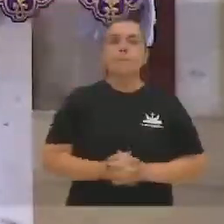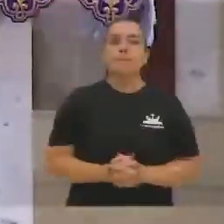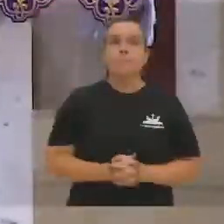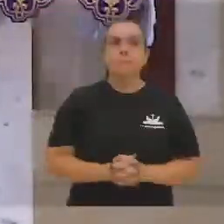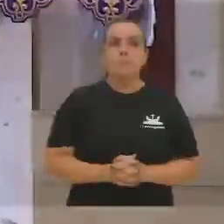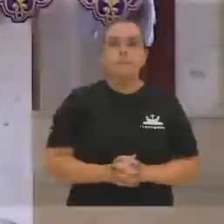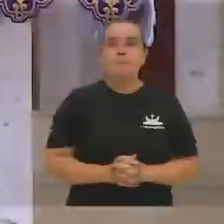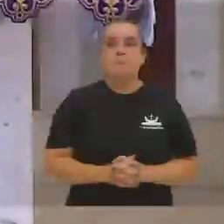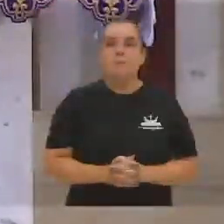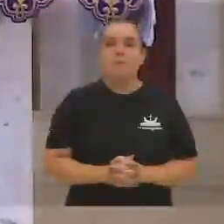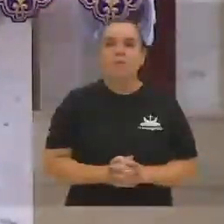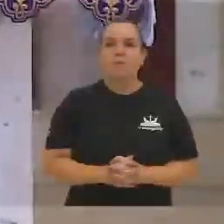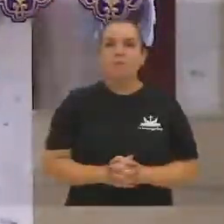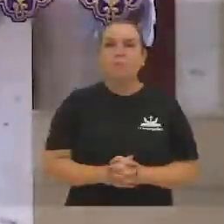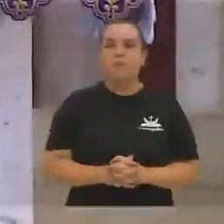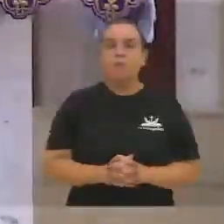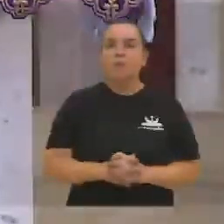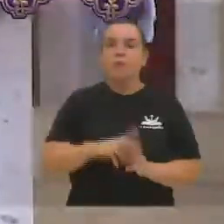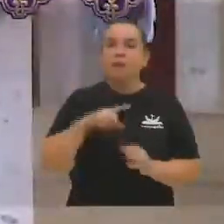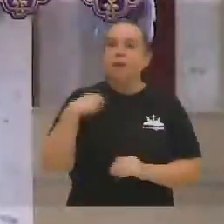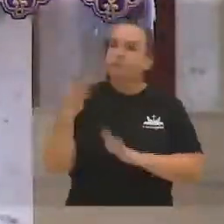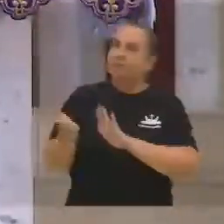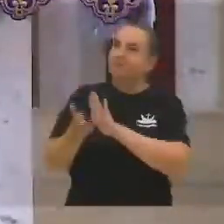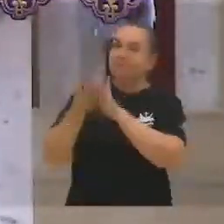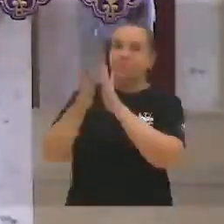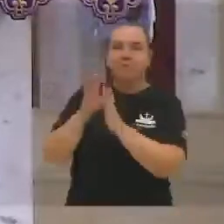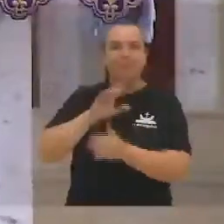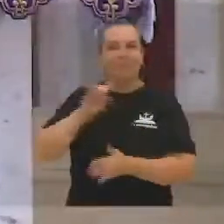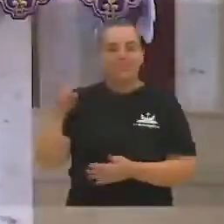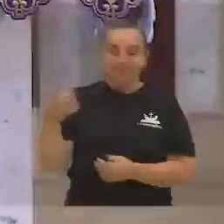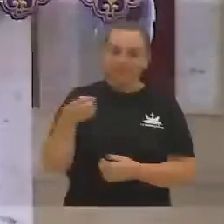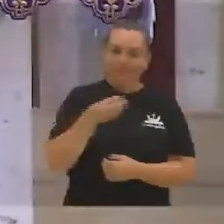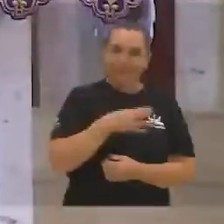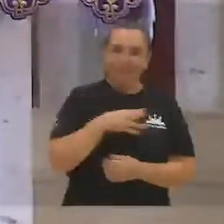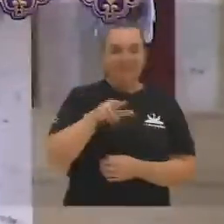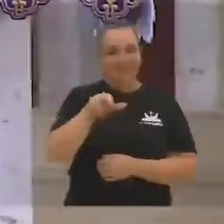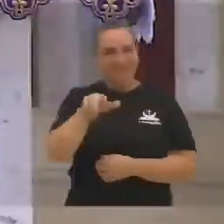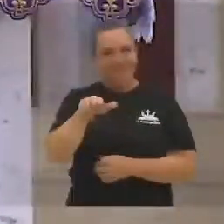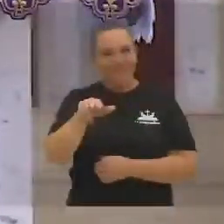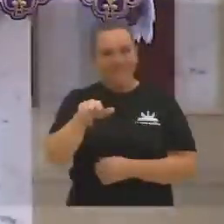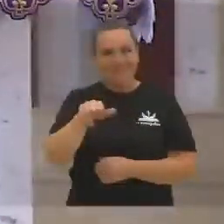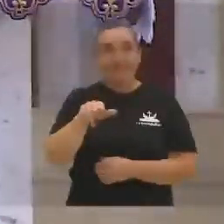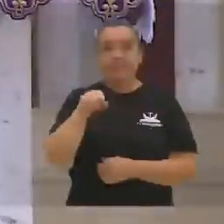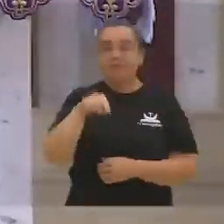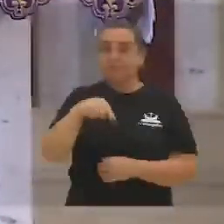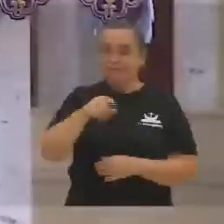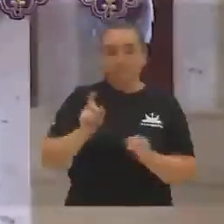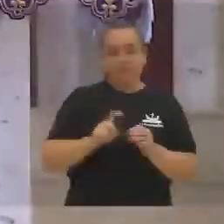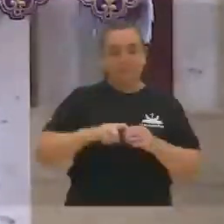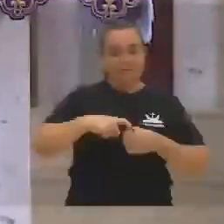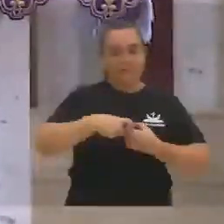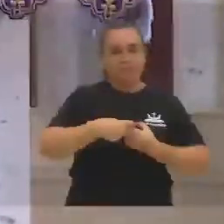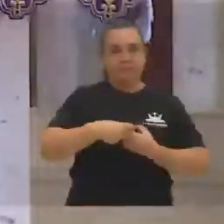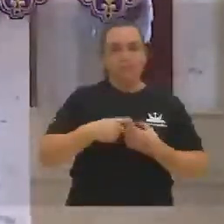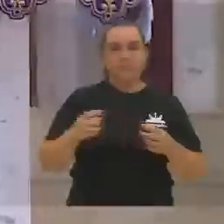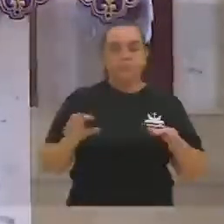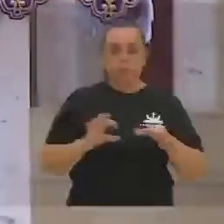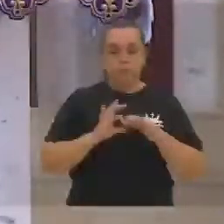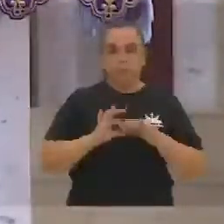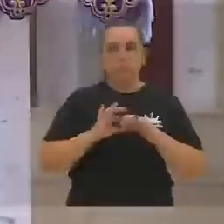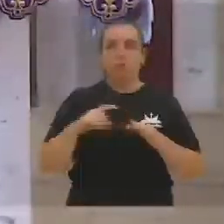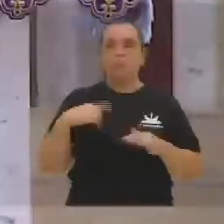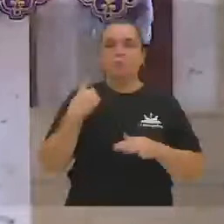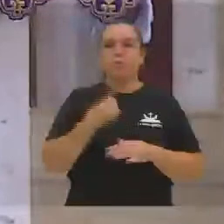Oremos. Louvamos a Deus pelos novos irmãos da obra Evangelizar, que se unem a nós na família